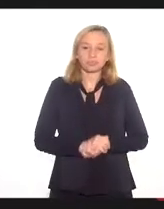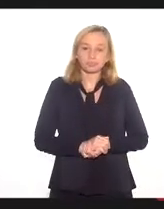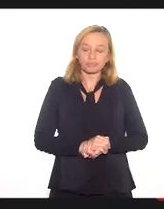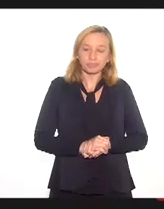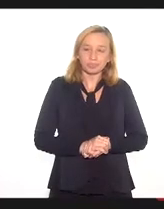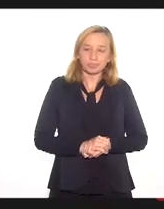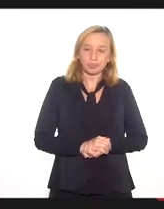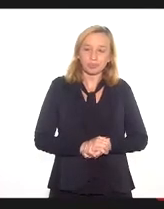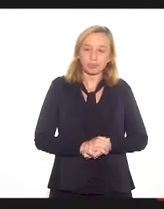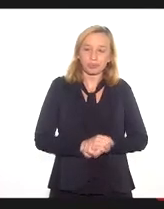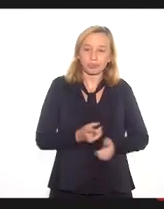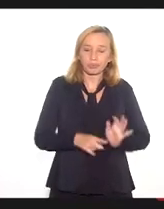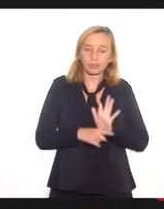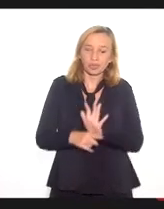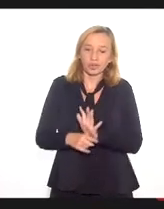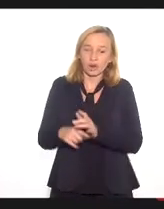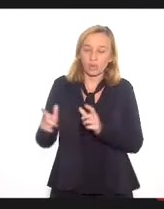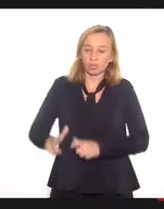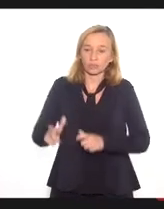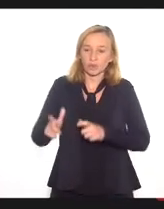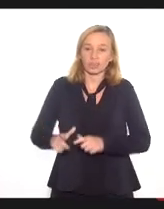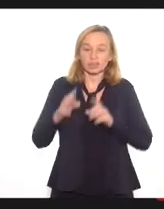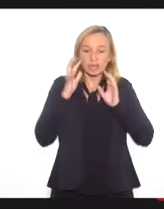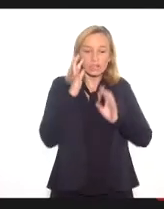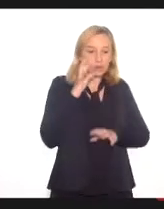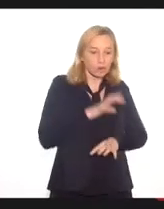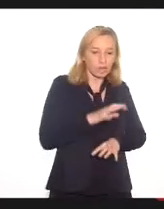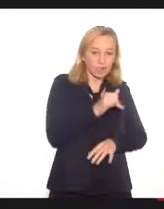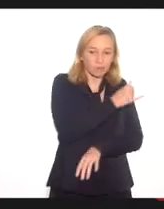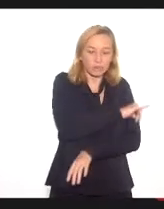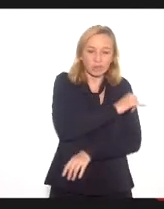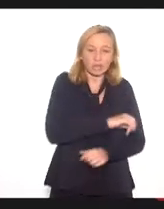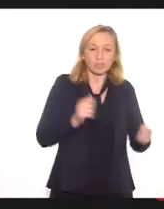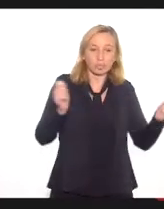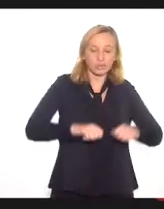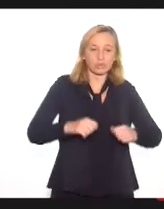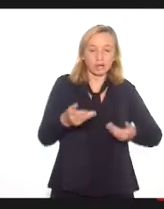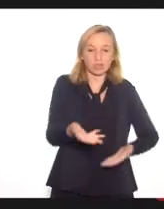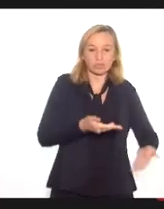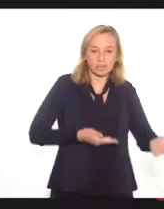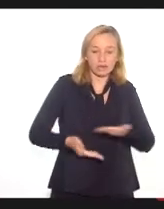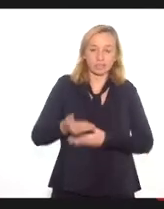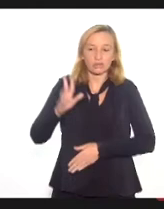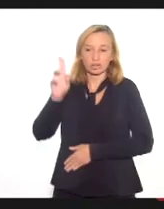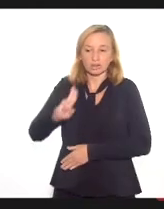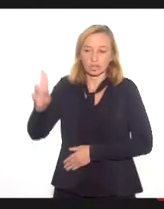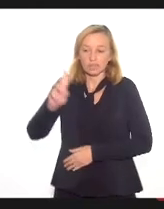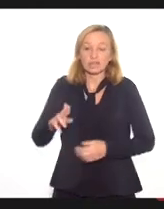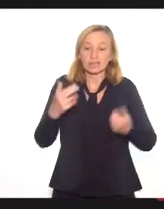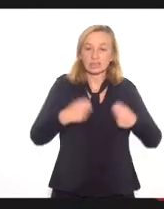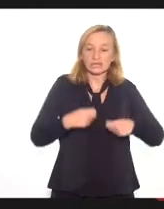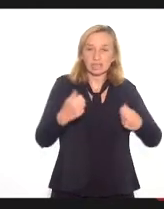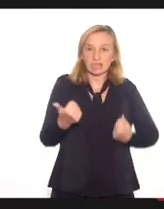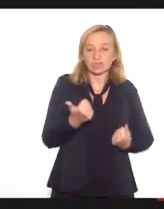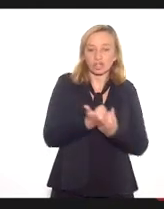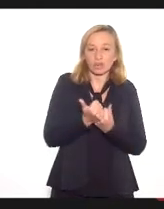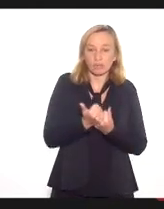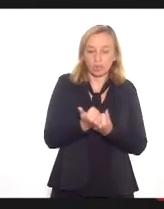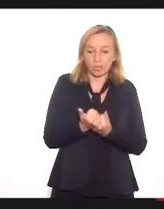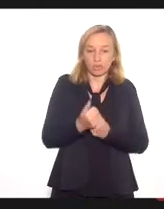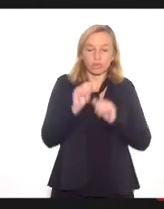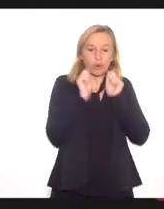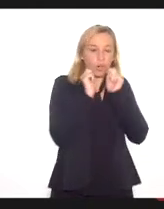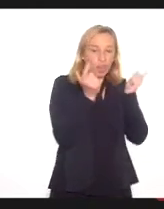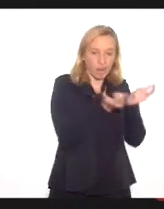e trabalhando isso. Então, a gente tem que olhar para o Rio nas possibilidades de parcerias com as universidades, na necessidade de apoio com recursos, LERG